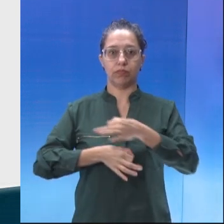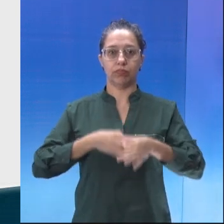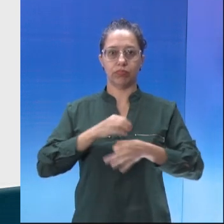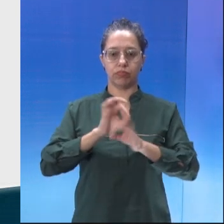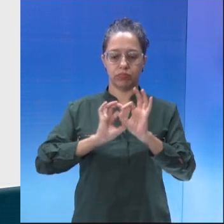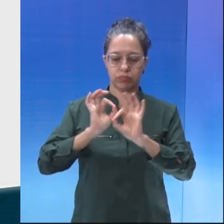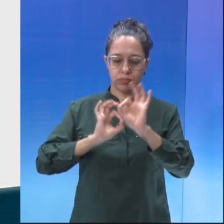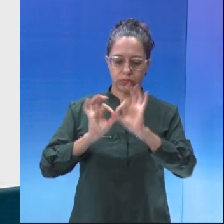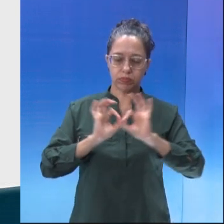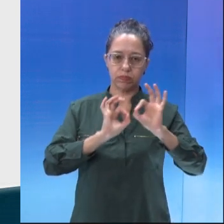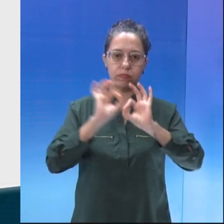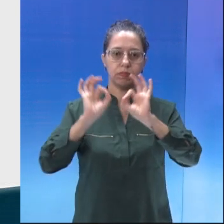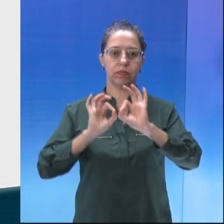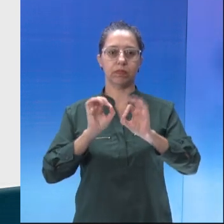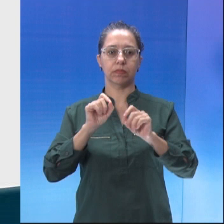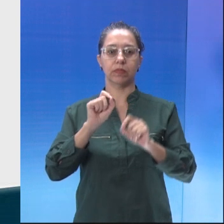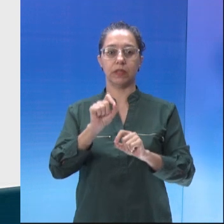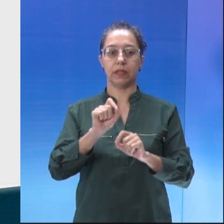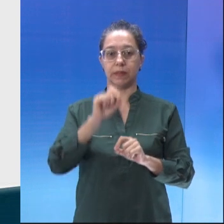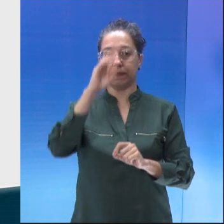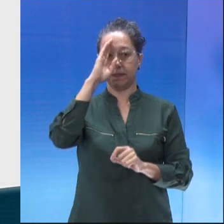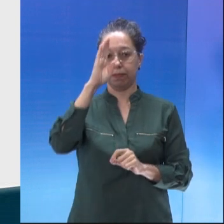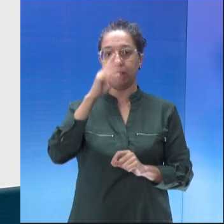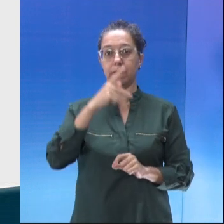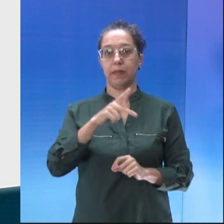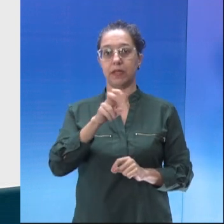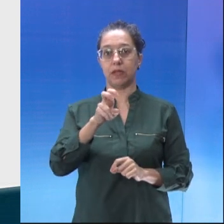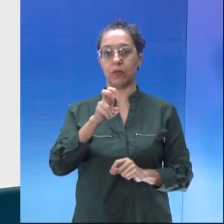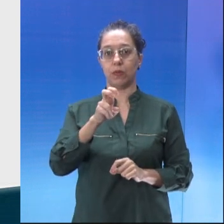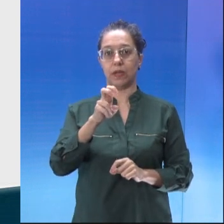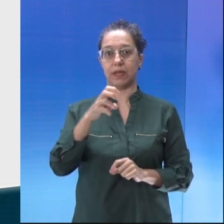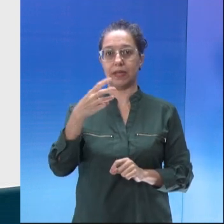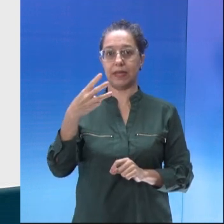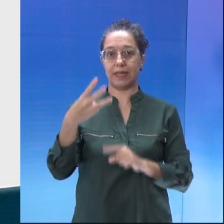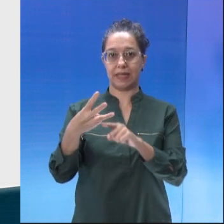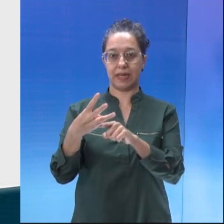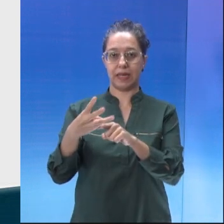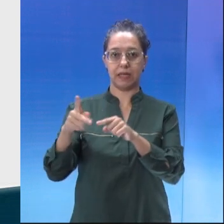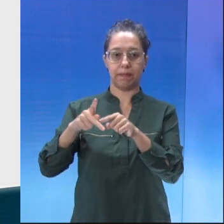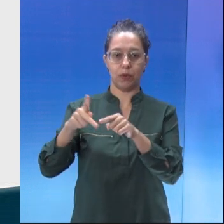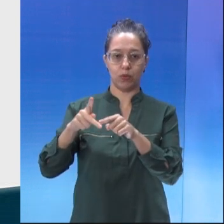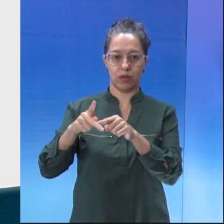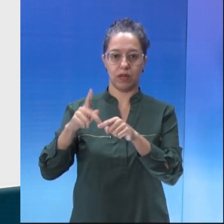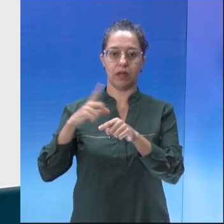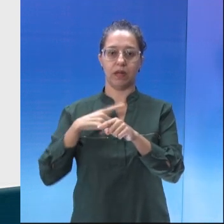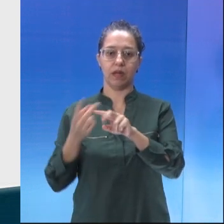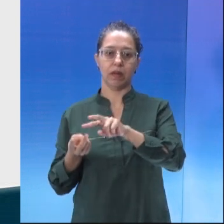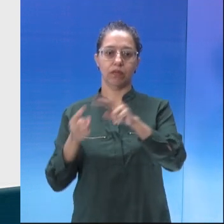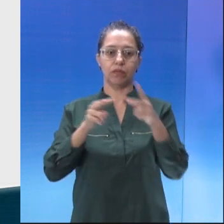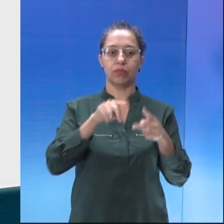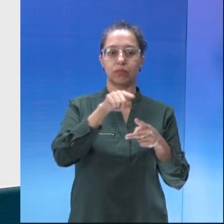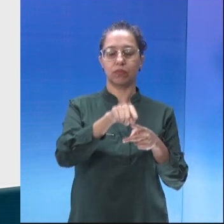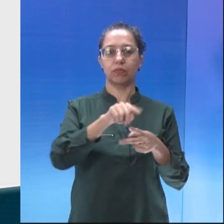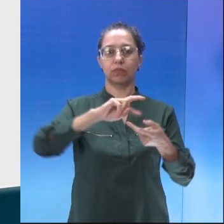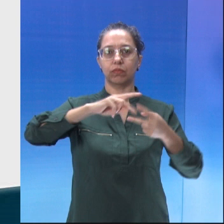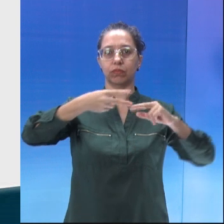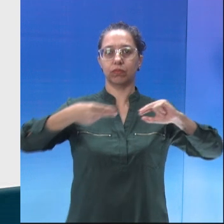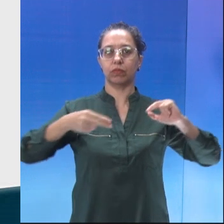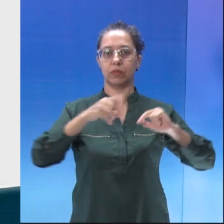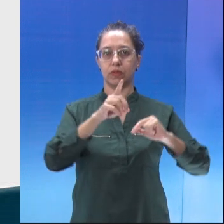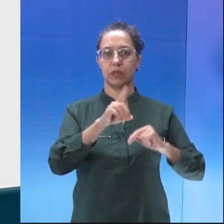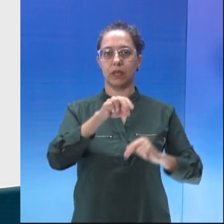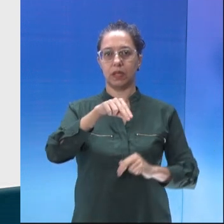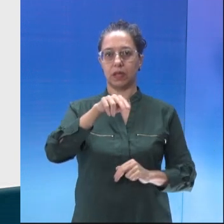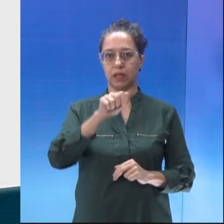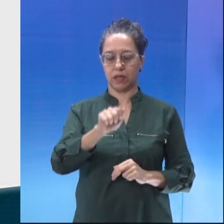Dentre elas, a proteína P53 é ativada em resposta a mutações do DNA. Então,